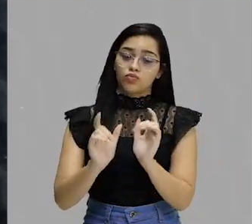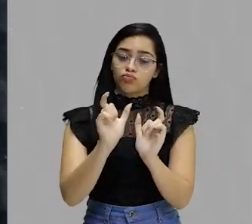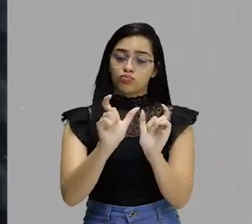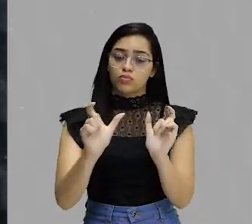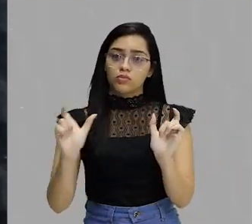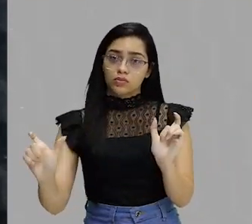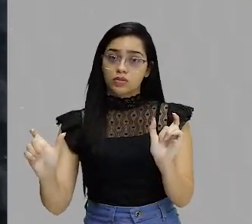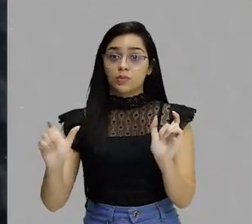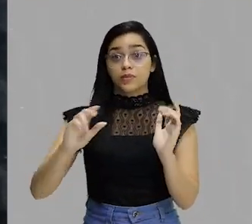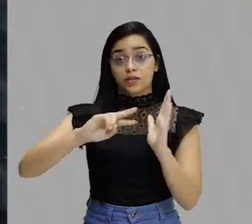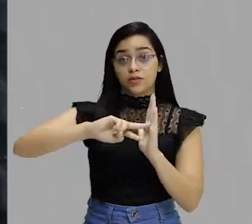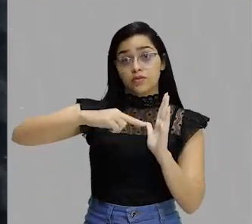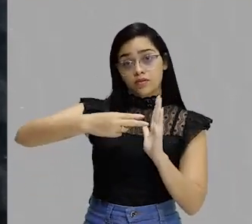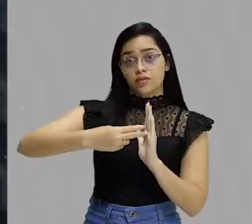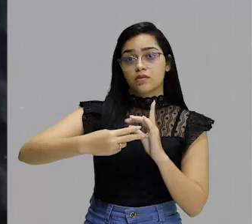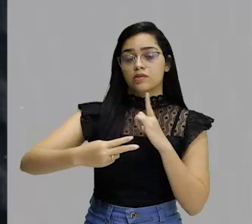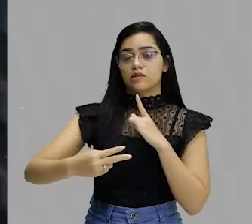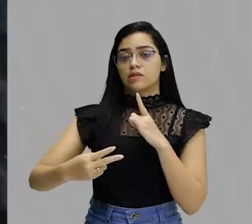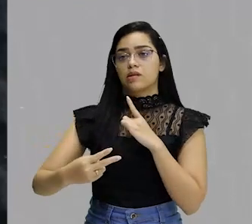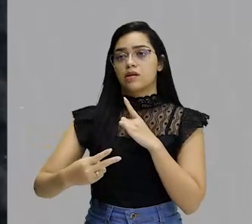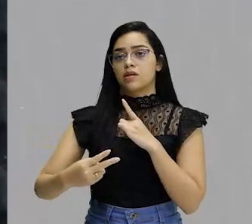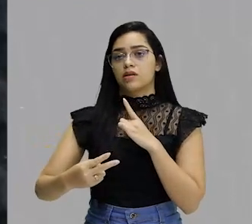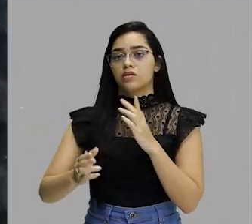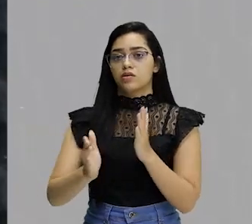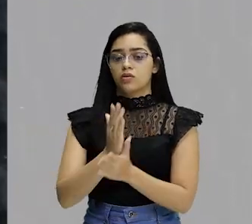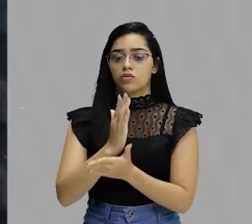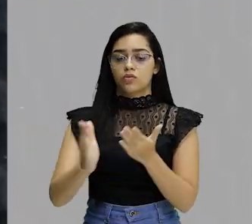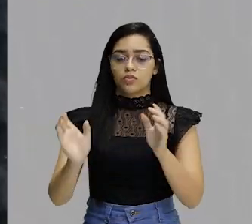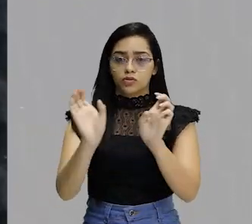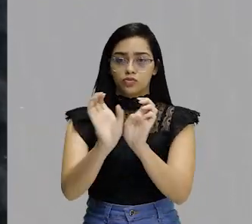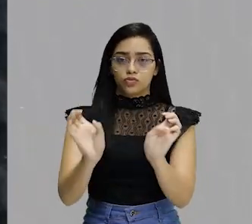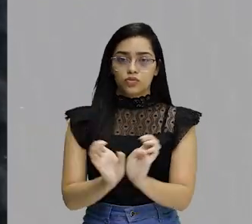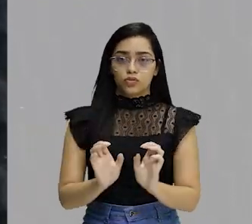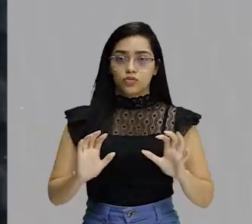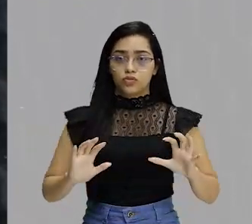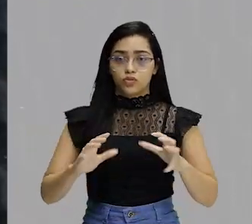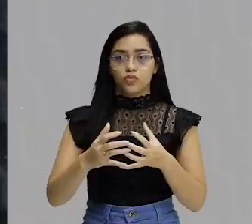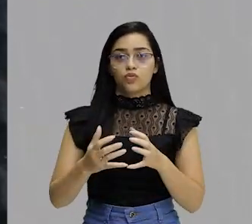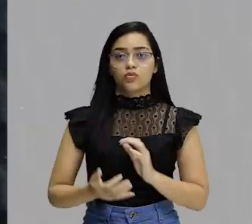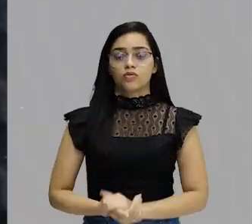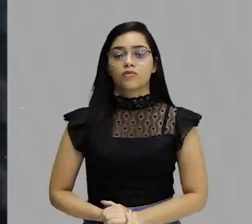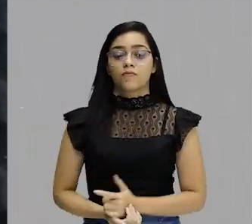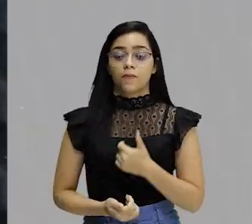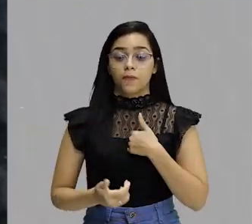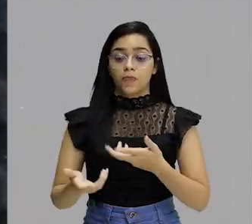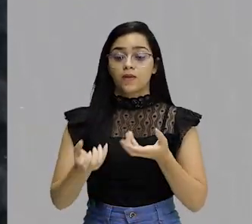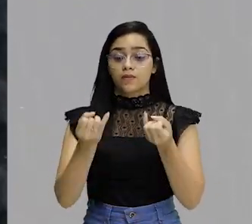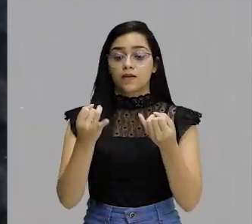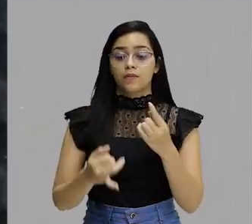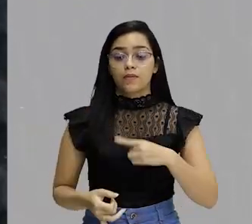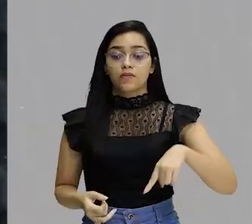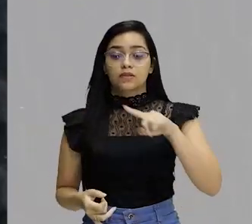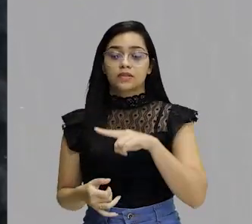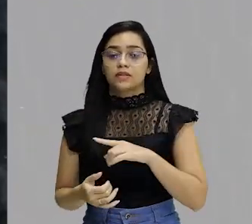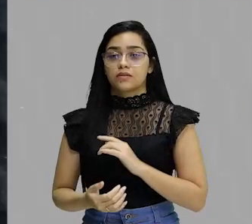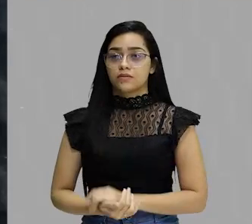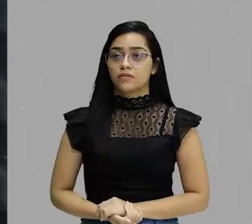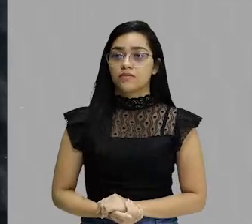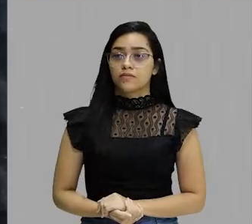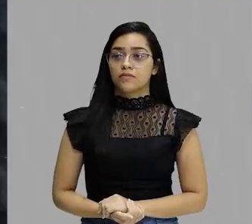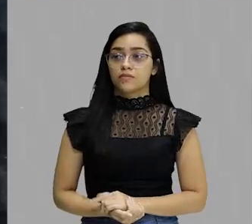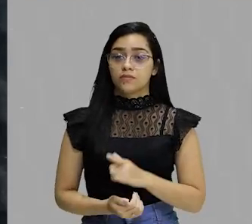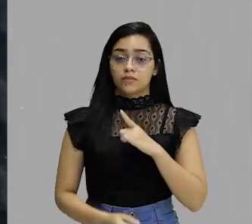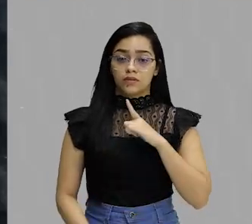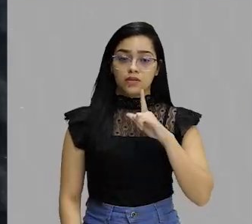termos e significados de algumas estruturas desses grupos. Primeira coisa que eu quero falar para vocês é que